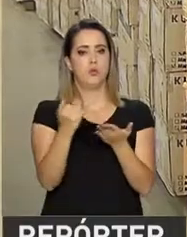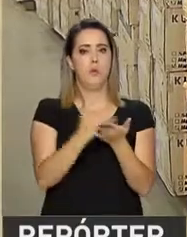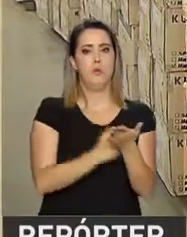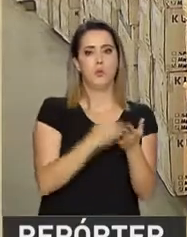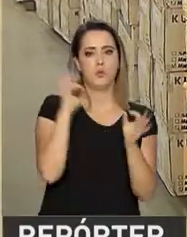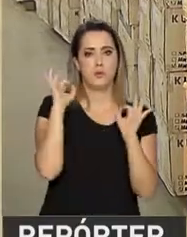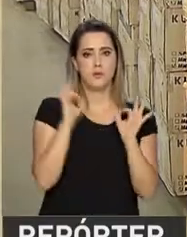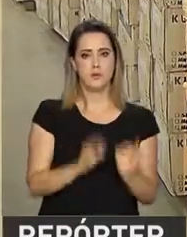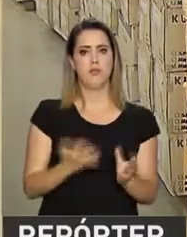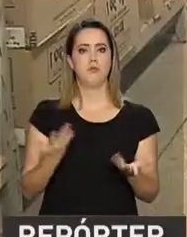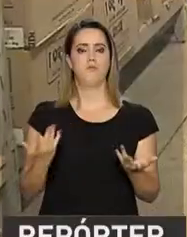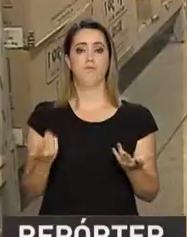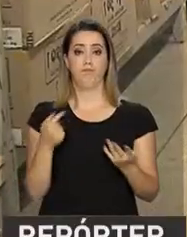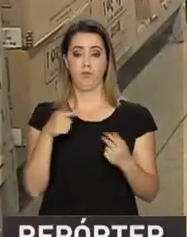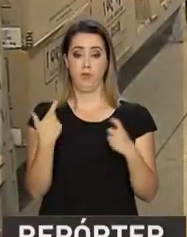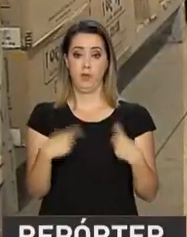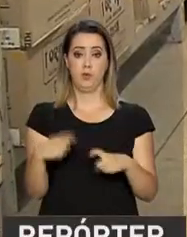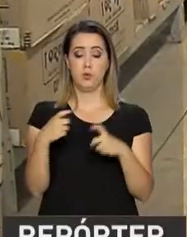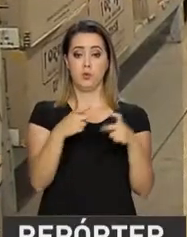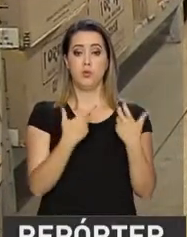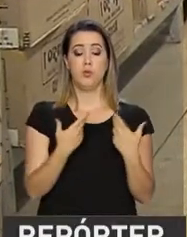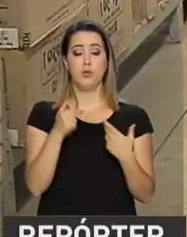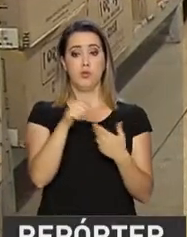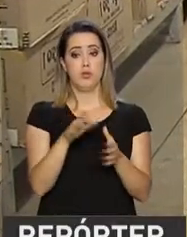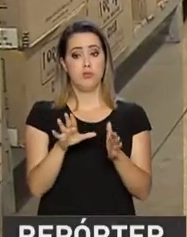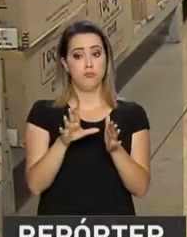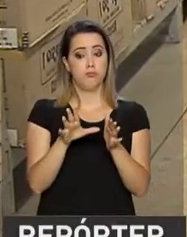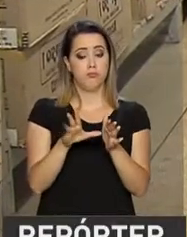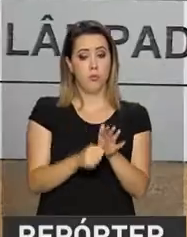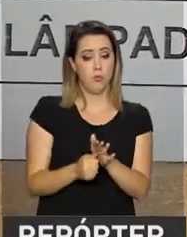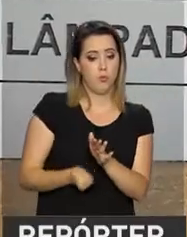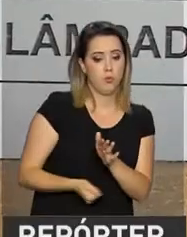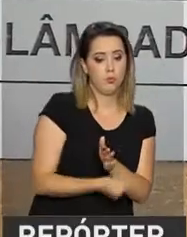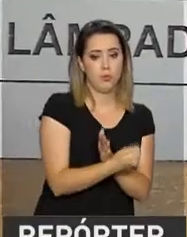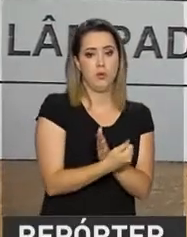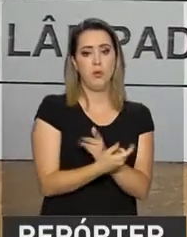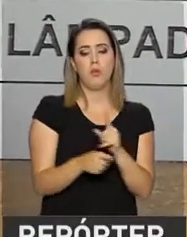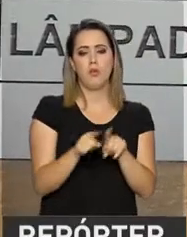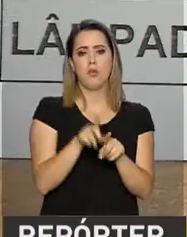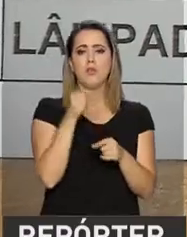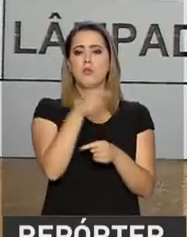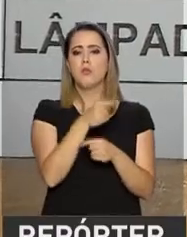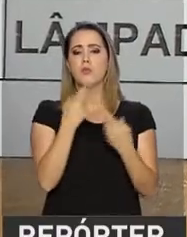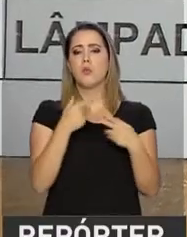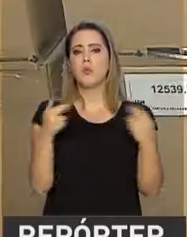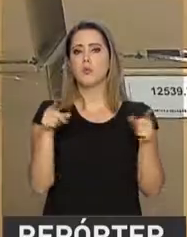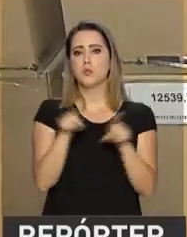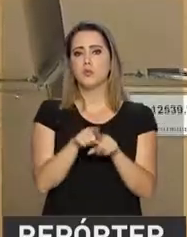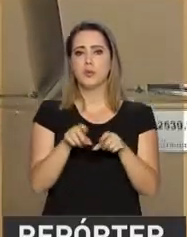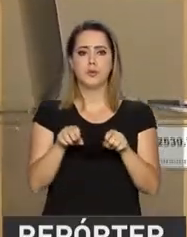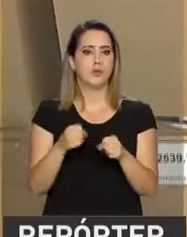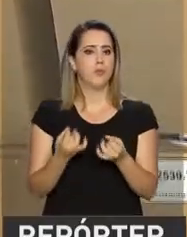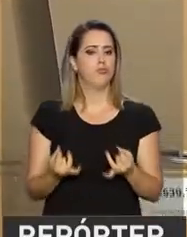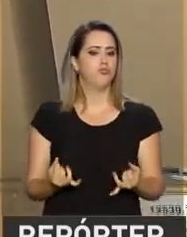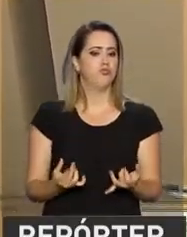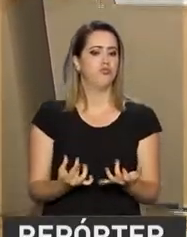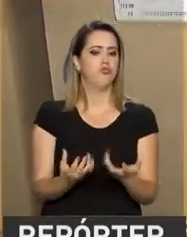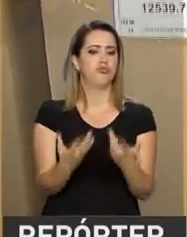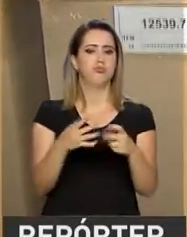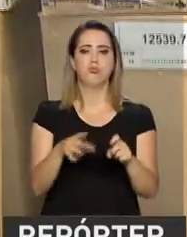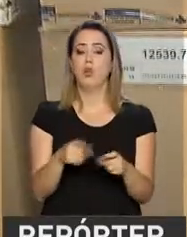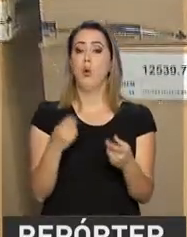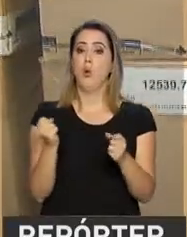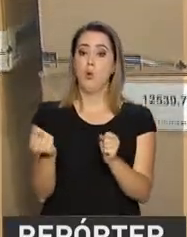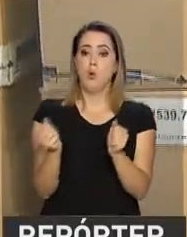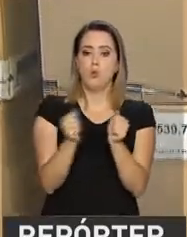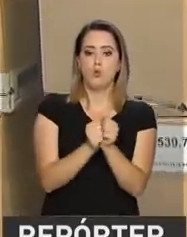todos os impostos os destinos das mercadorias apreendidas são variados esses produtos podem ser destruídos incorporados